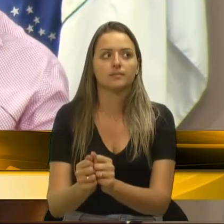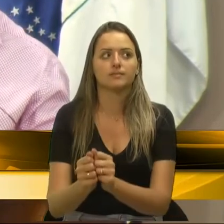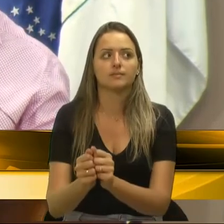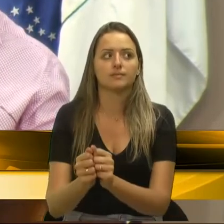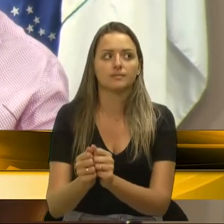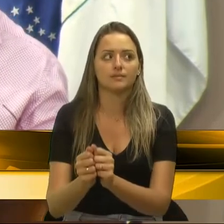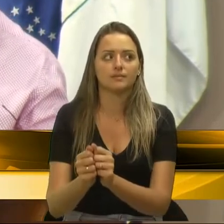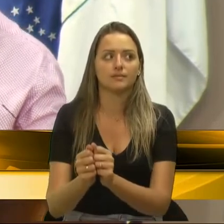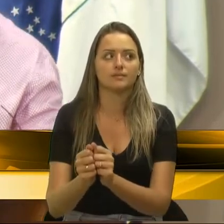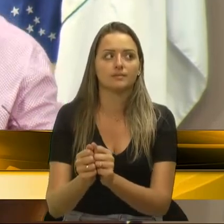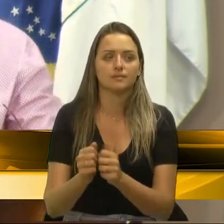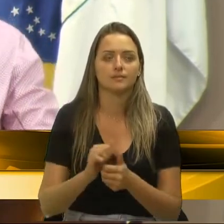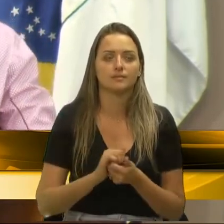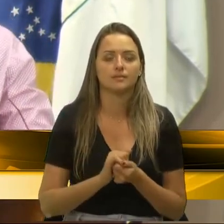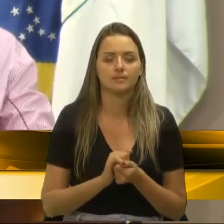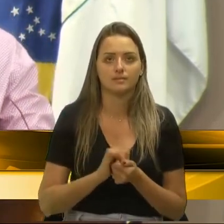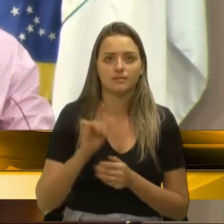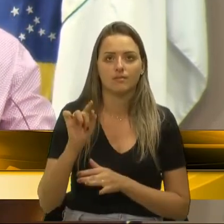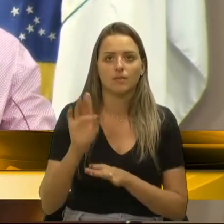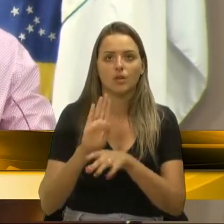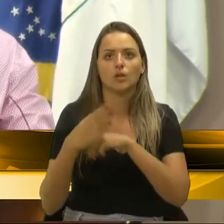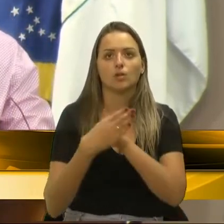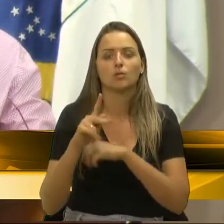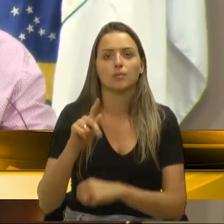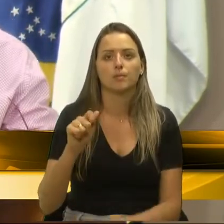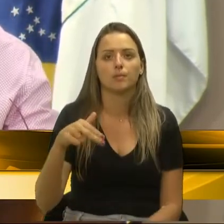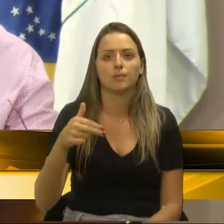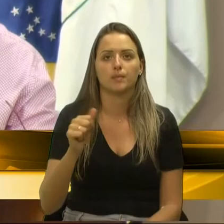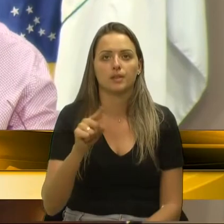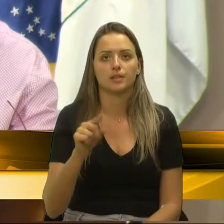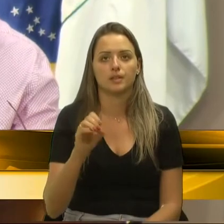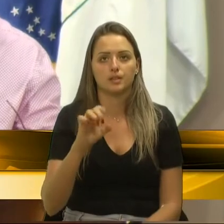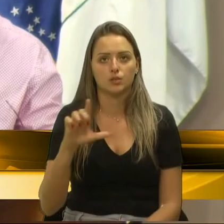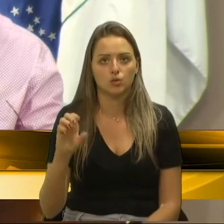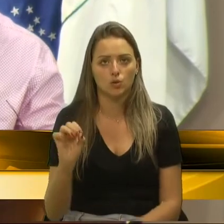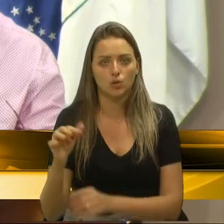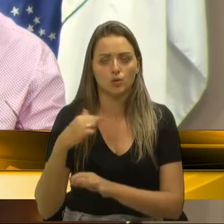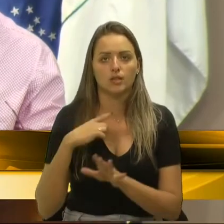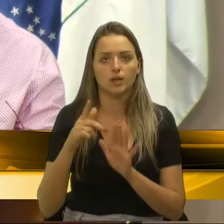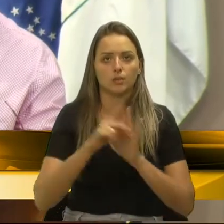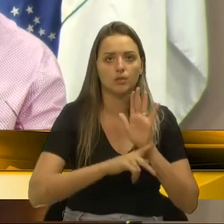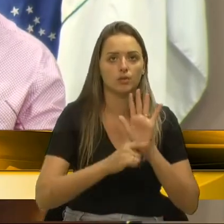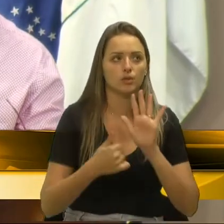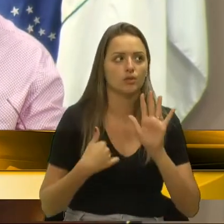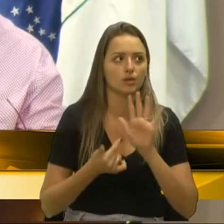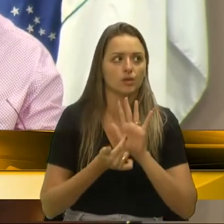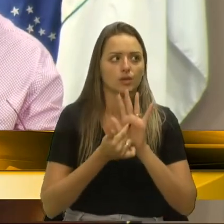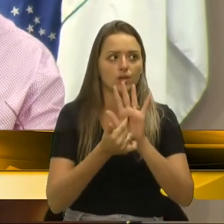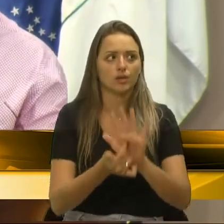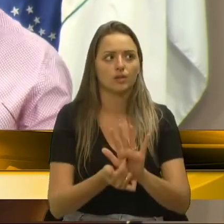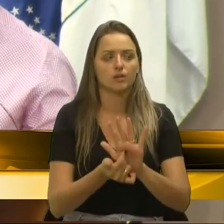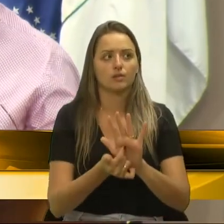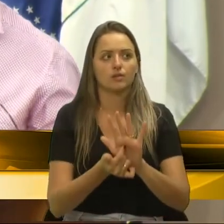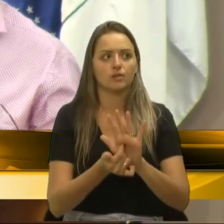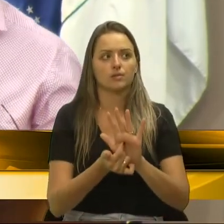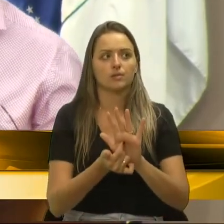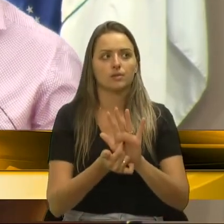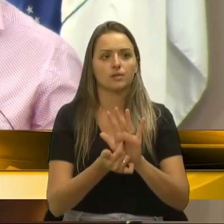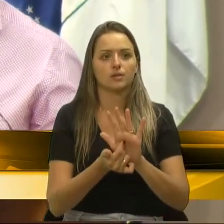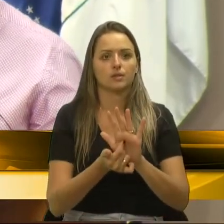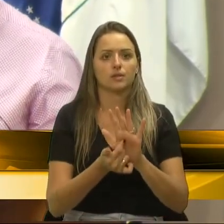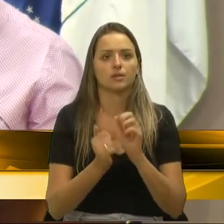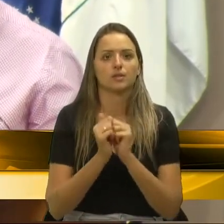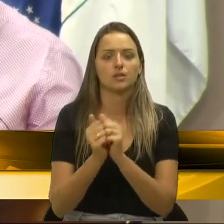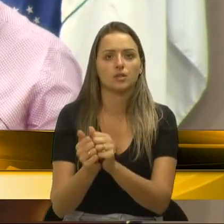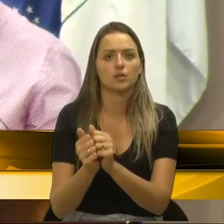espaço no fundo do Panassolo, que logo, quando vem o projeto ali, eu vou mostrar, daquele morador que mora do lado, e era um